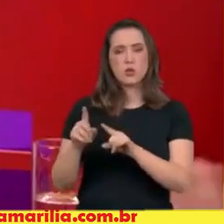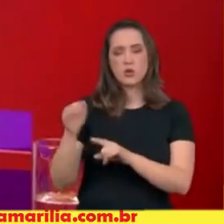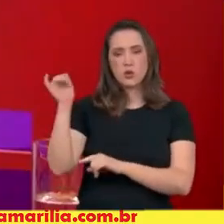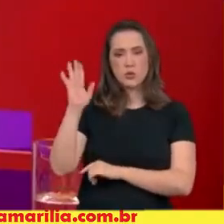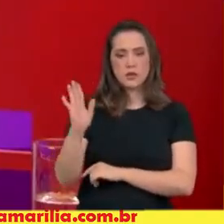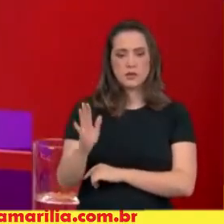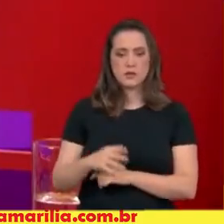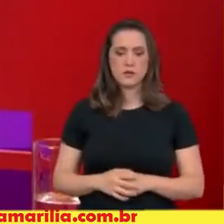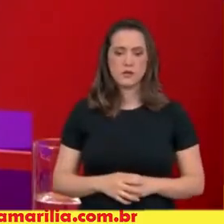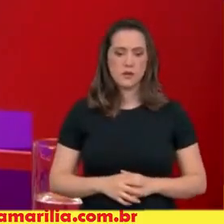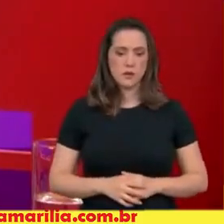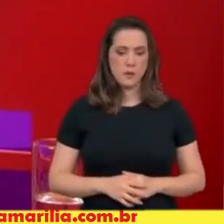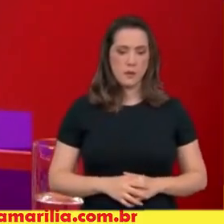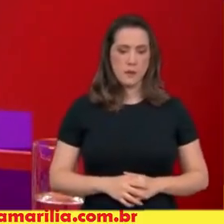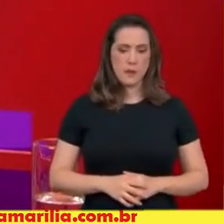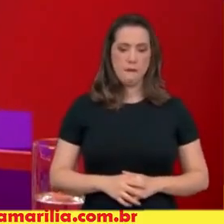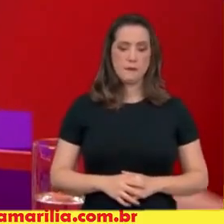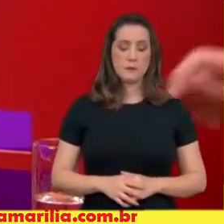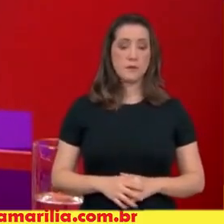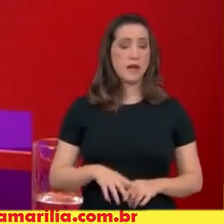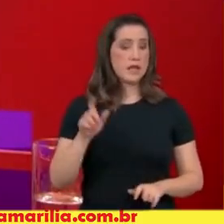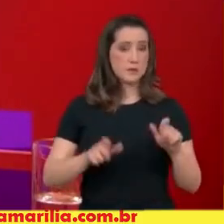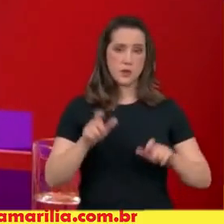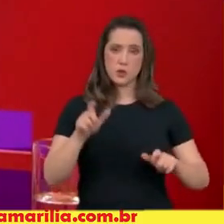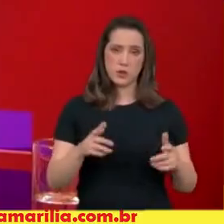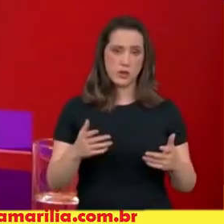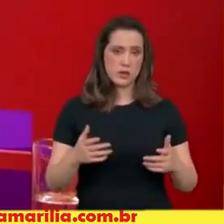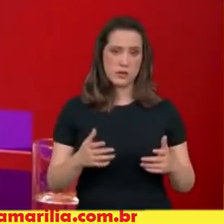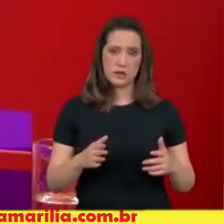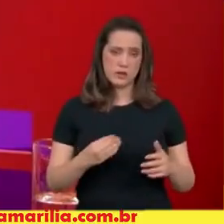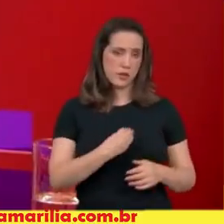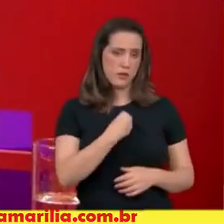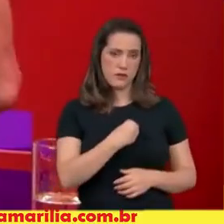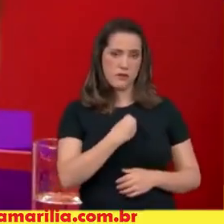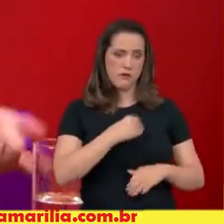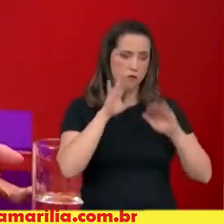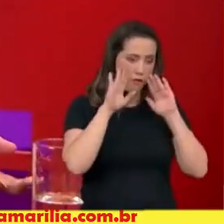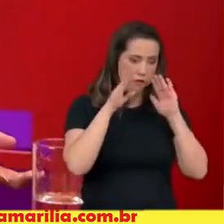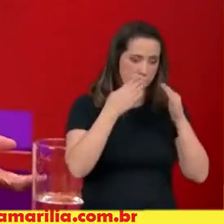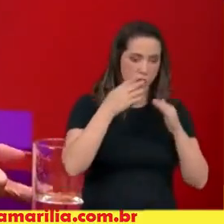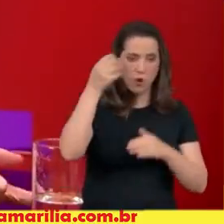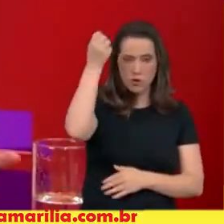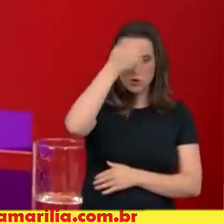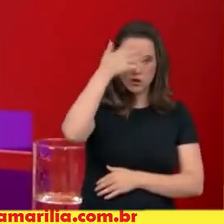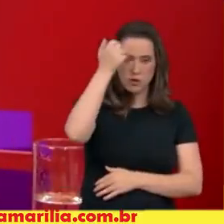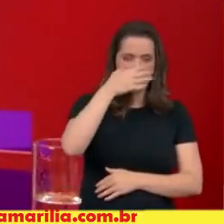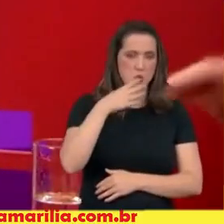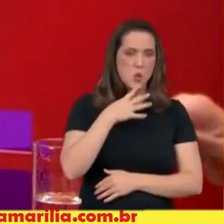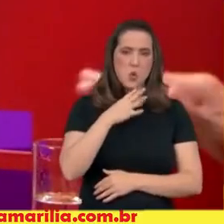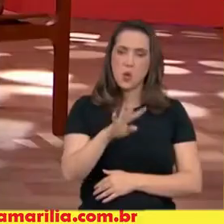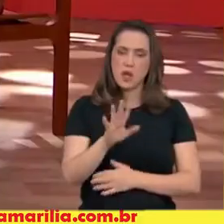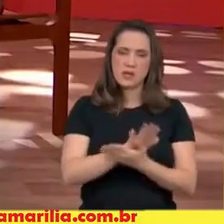está colando As pessoas que não vivem nas bolhas trumpistas nem ouviram esse discurso e